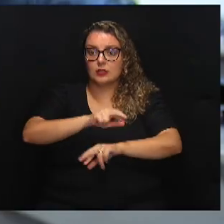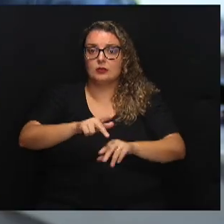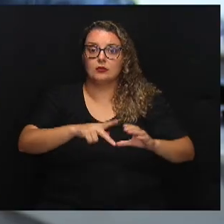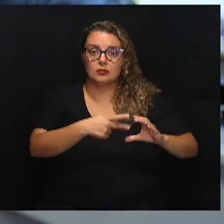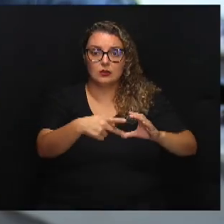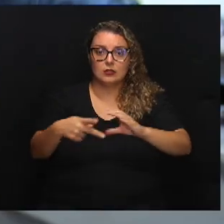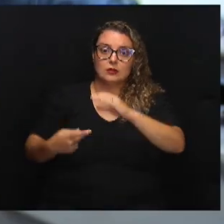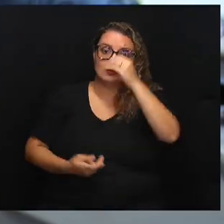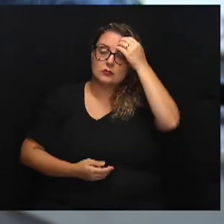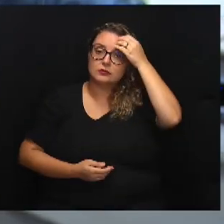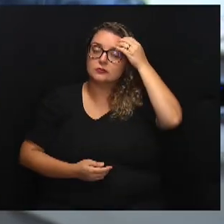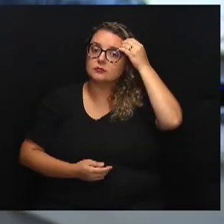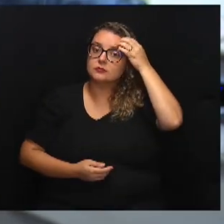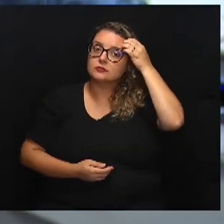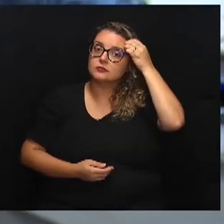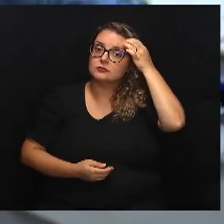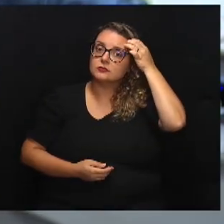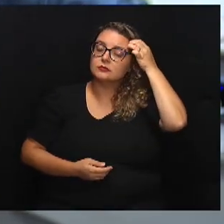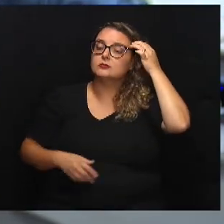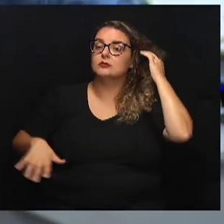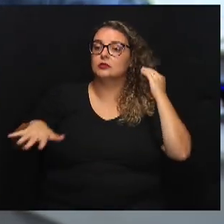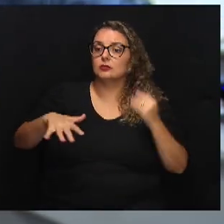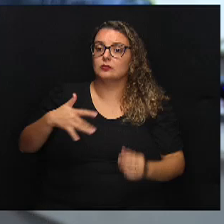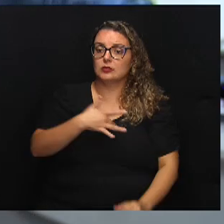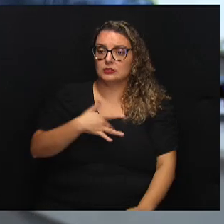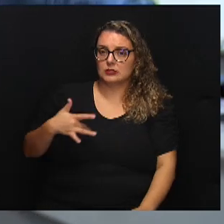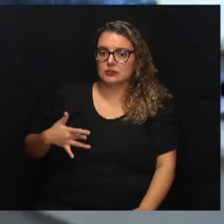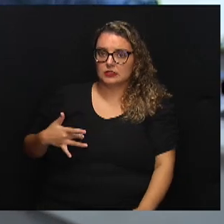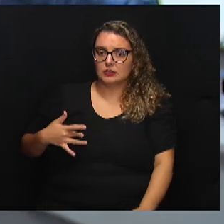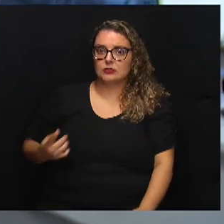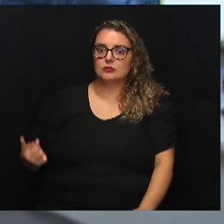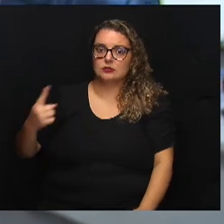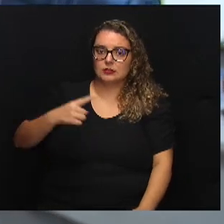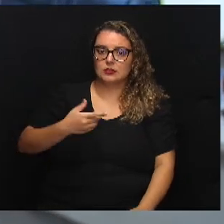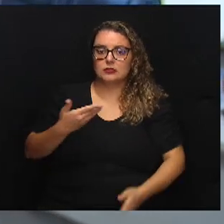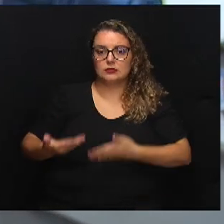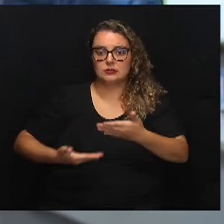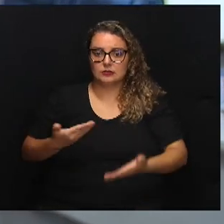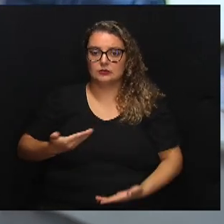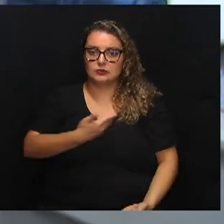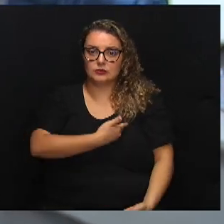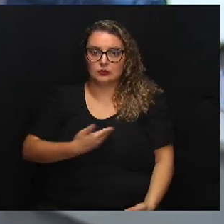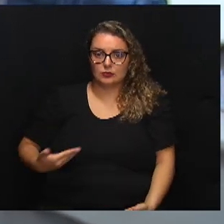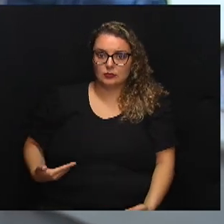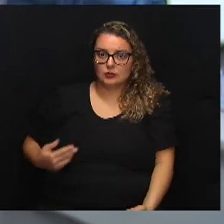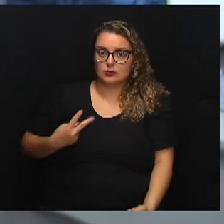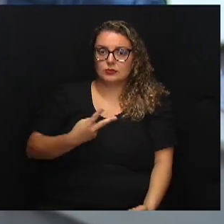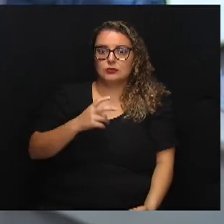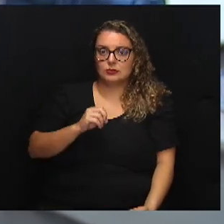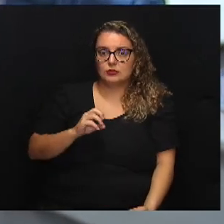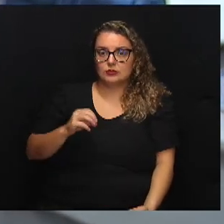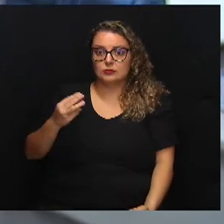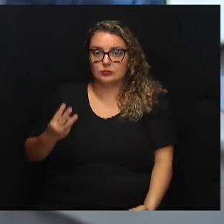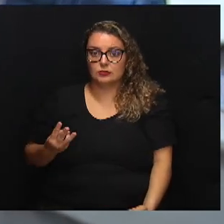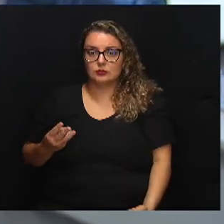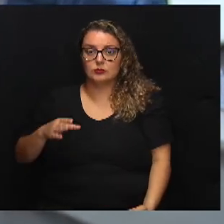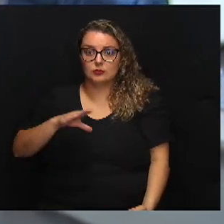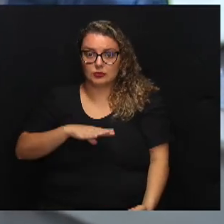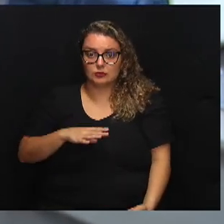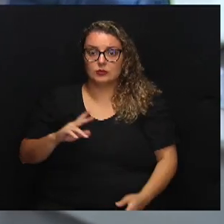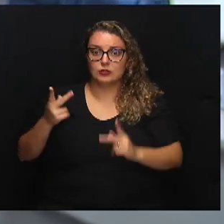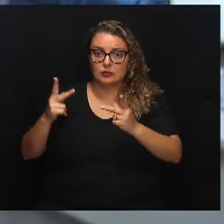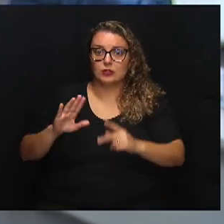parlamentares. Eu vim da área da saúde, sou servidor público desde 2003 no município de Hortolândia, e quando eu soube que o Dr.